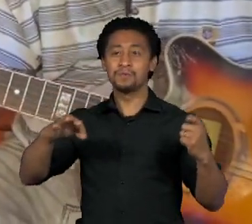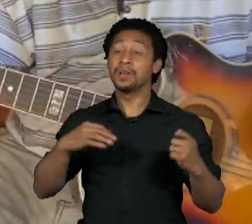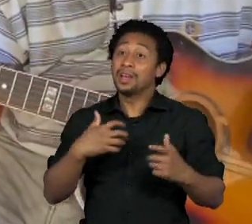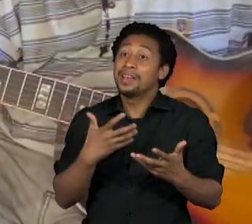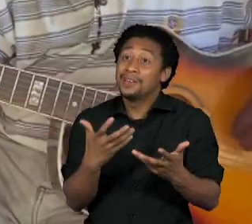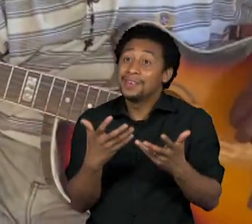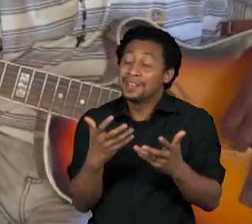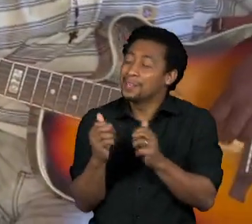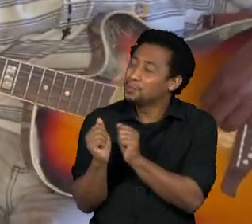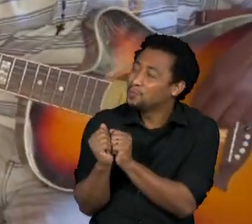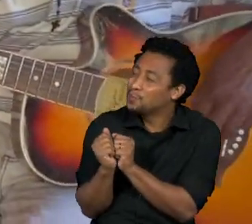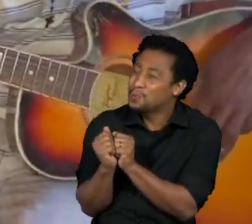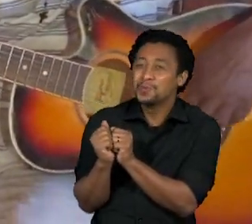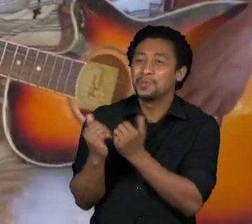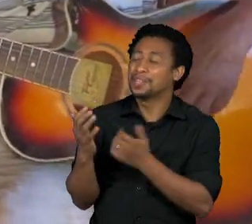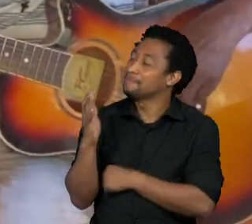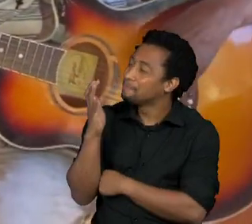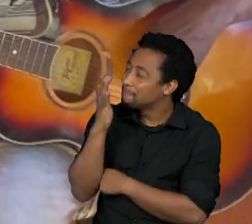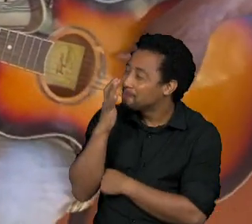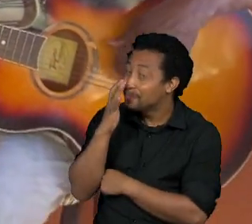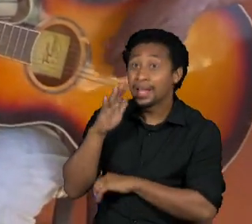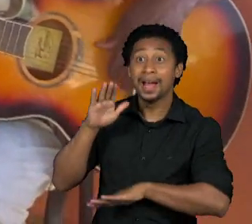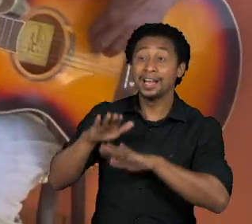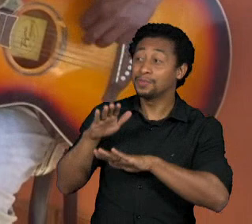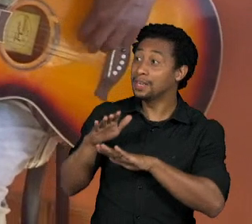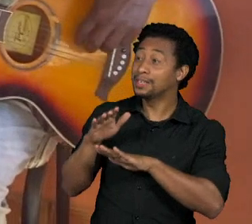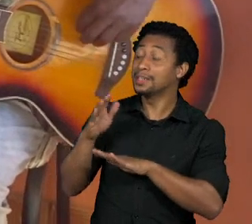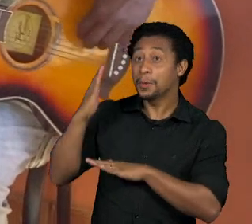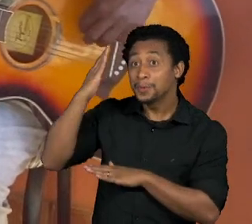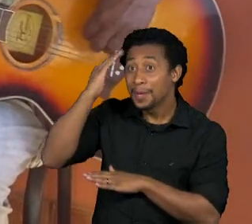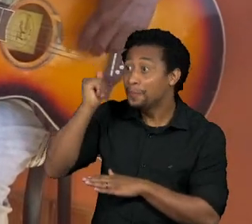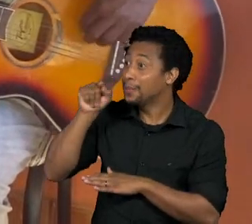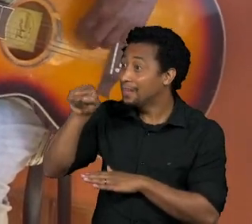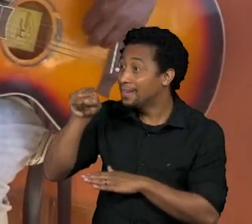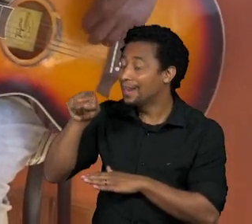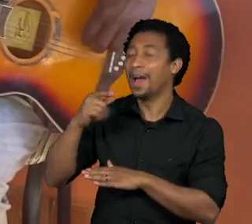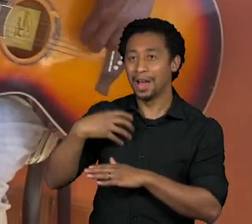dele e aí cantava uma música ou outra que eu reconhecia e aí eu comecei a ir para a